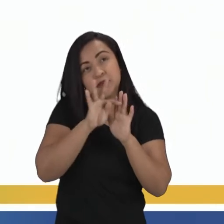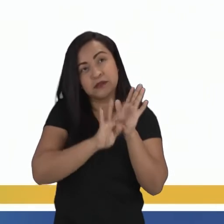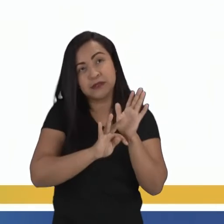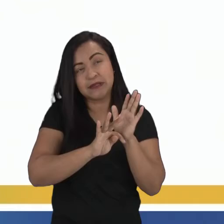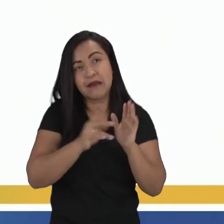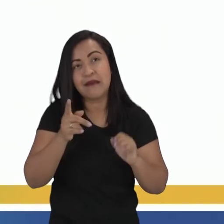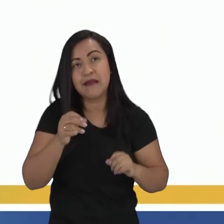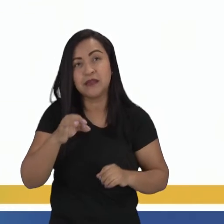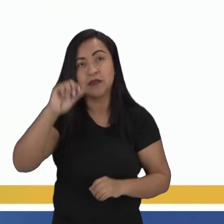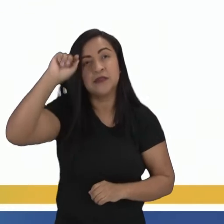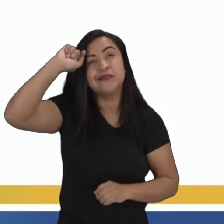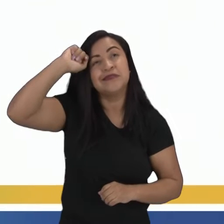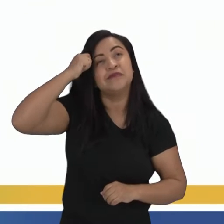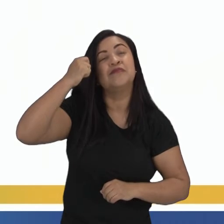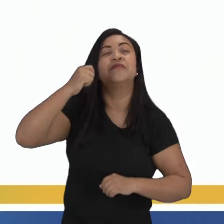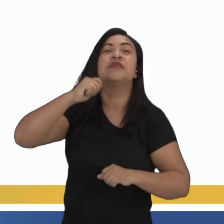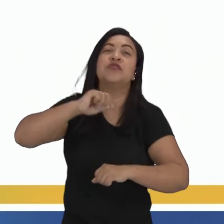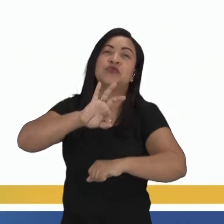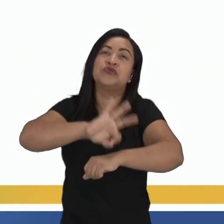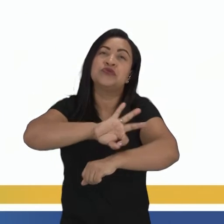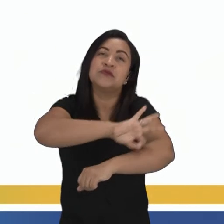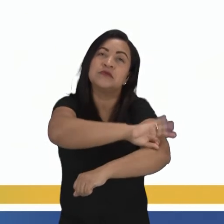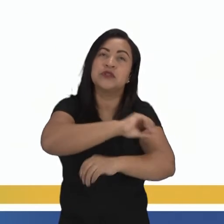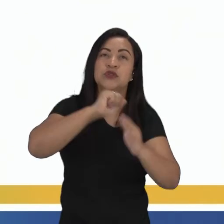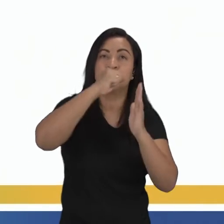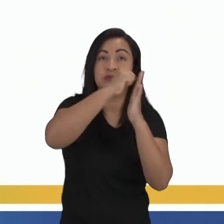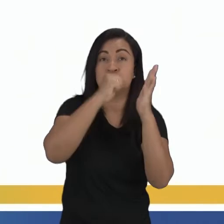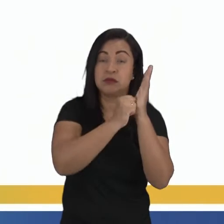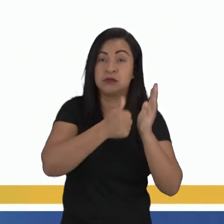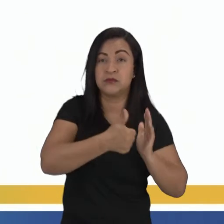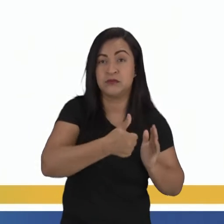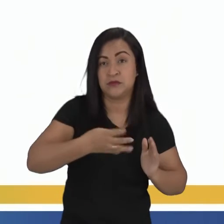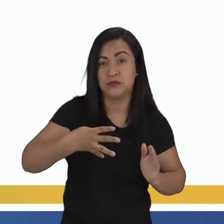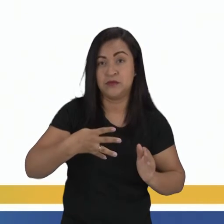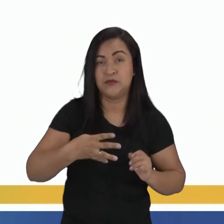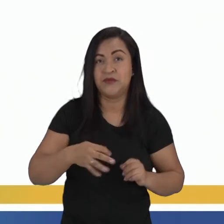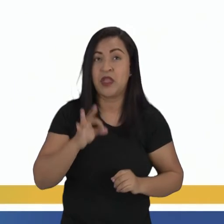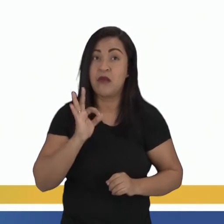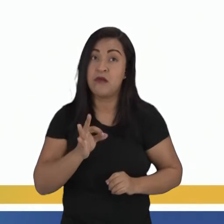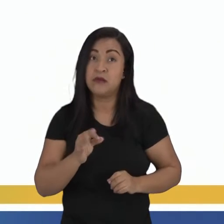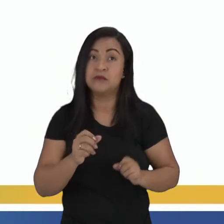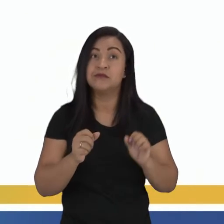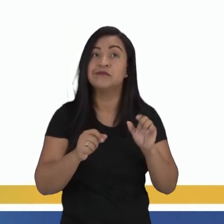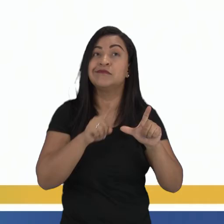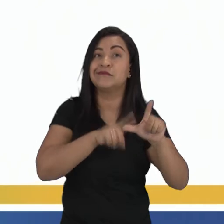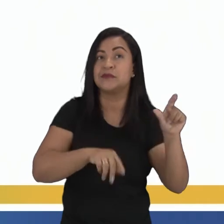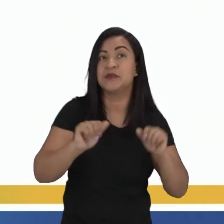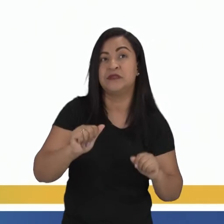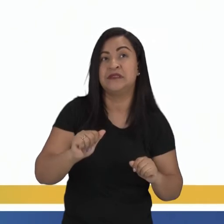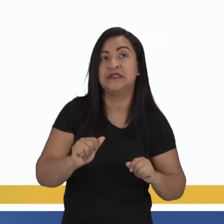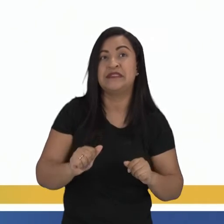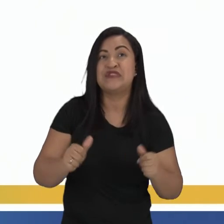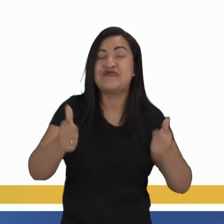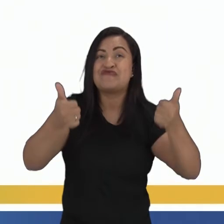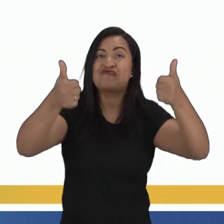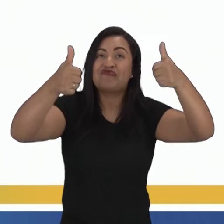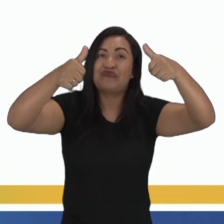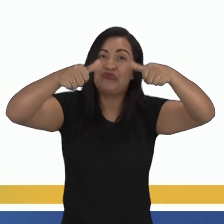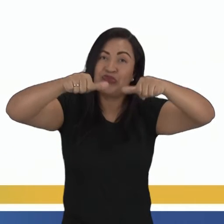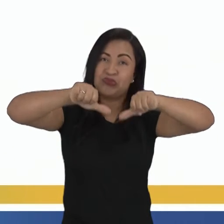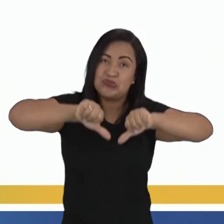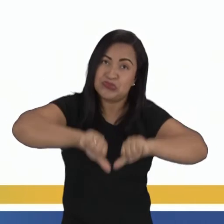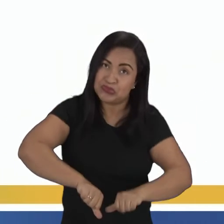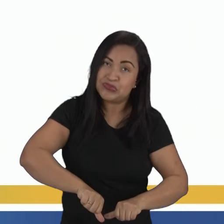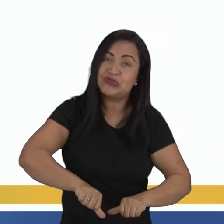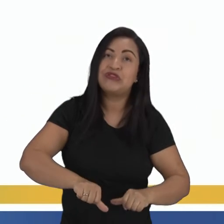peste negra do século XIV, é correto afirmar: letra A, provocou gravíssima queda demográfica que afetou